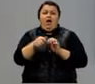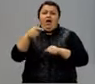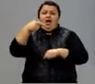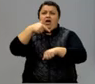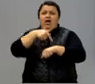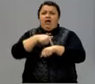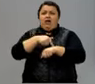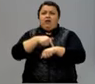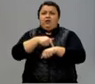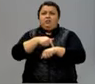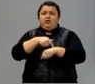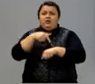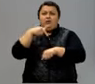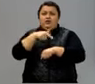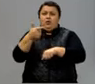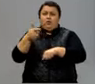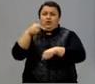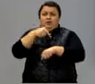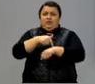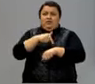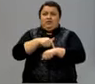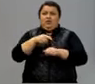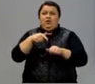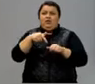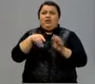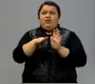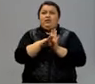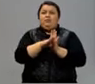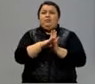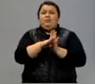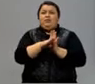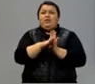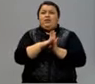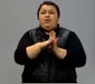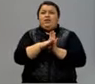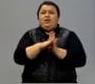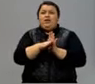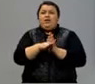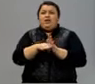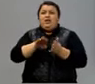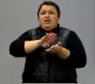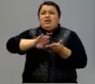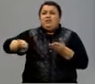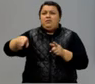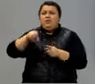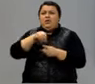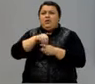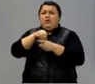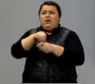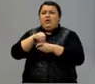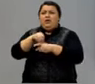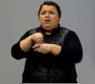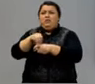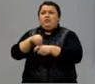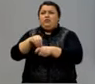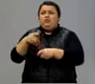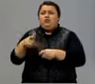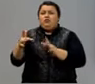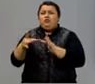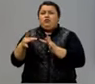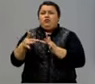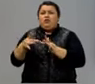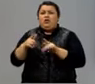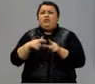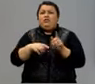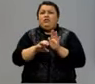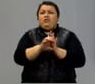o caramujo para que não haja contágio. Letra C, impedir o acesso do esquistossomo especificamente para o